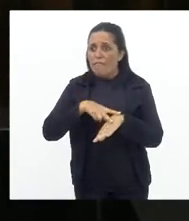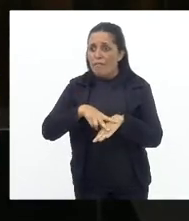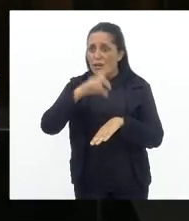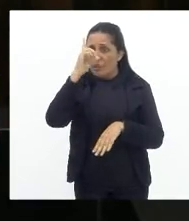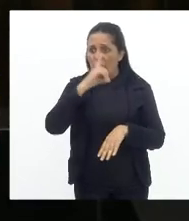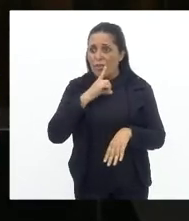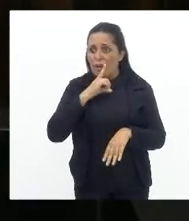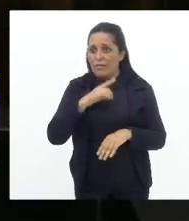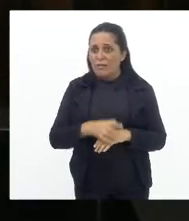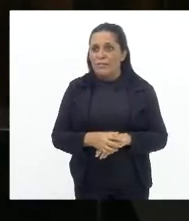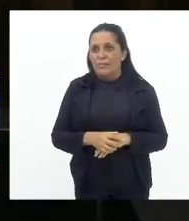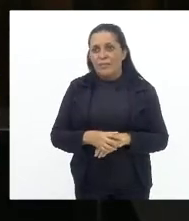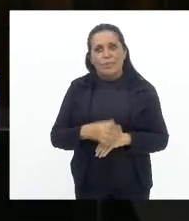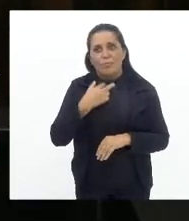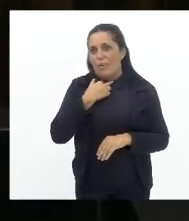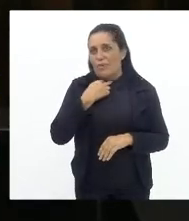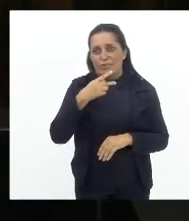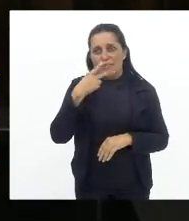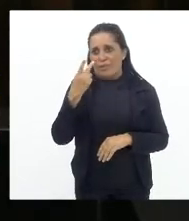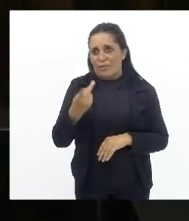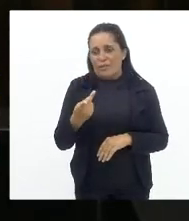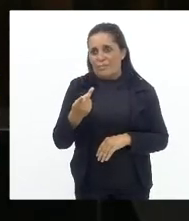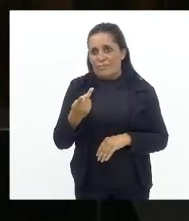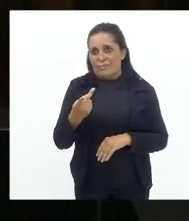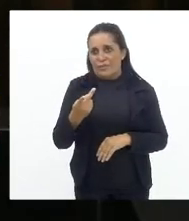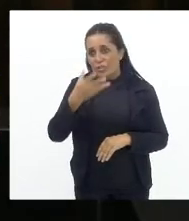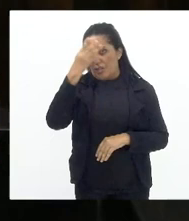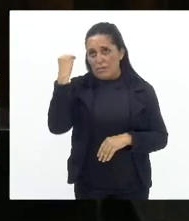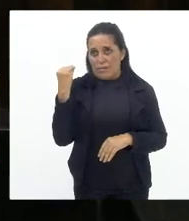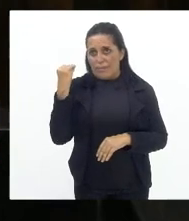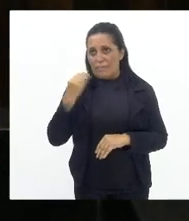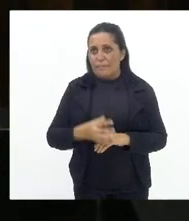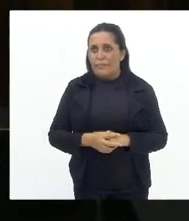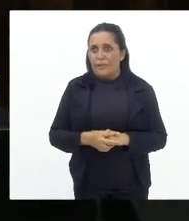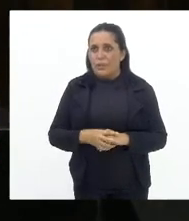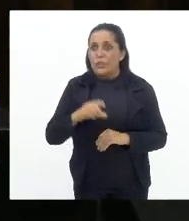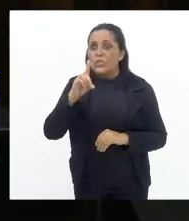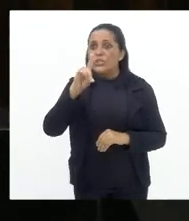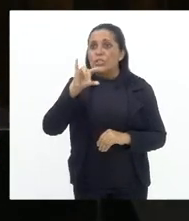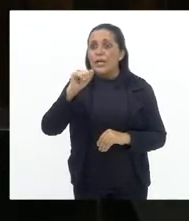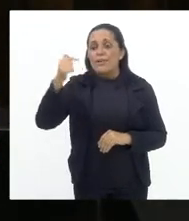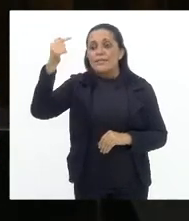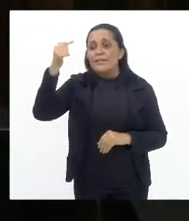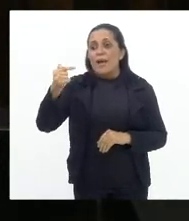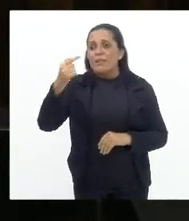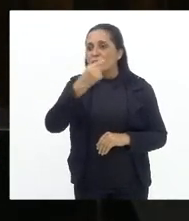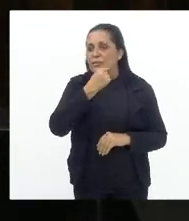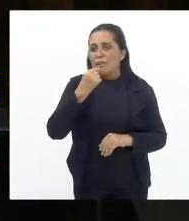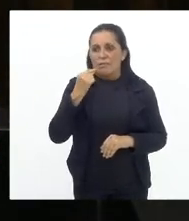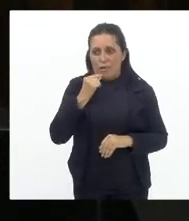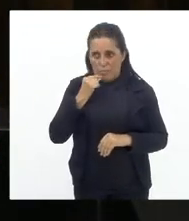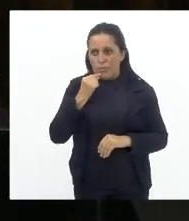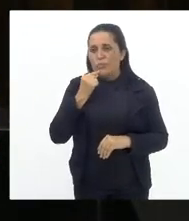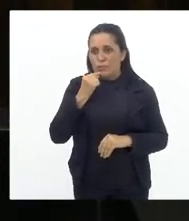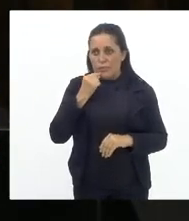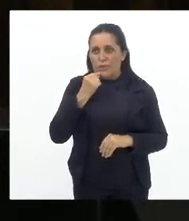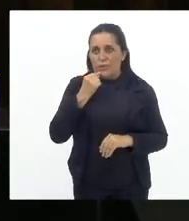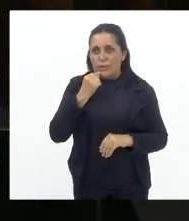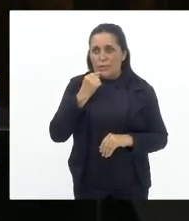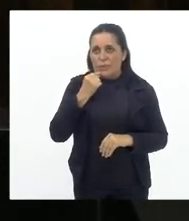amarelo eu não posso deixar de dizer aqui que o dia sete de setembro